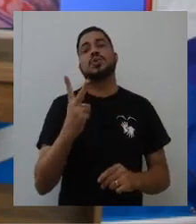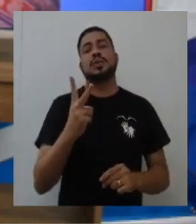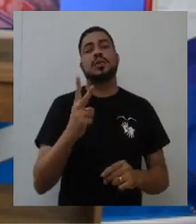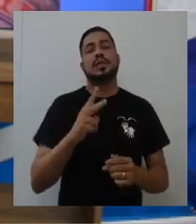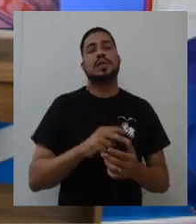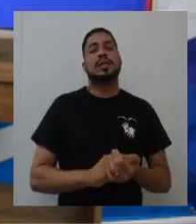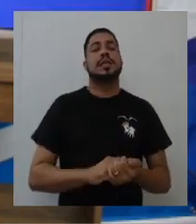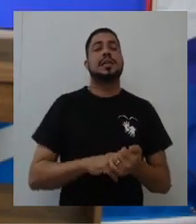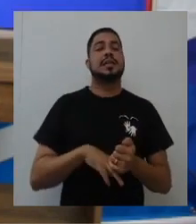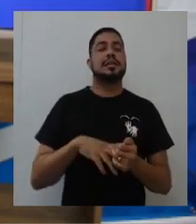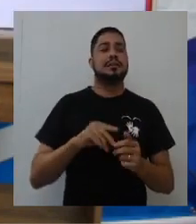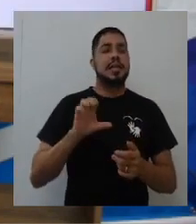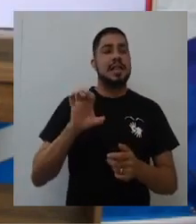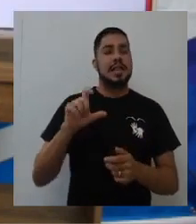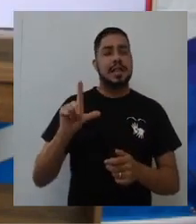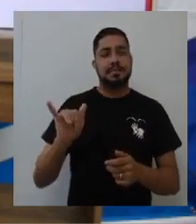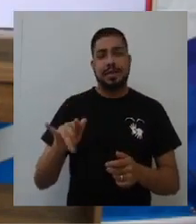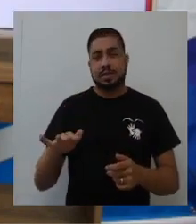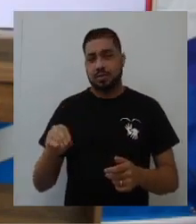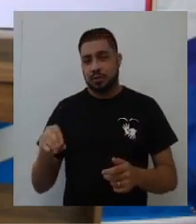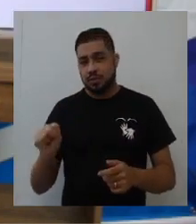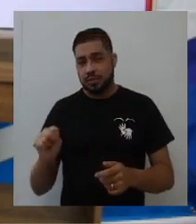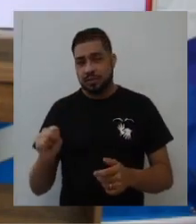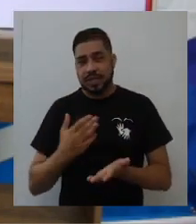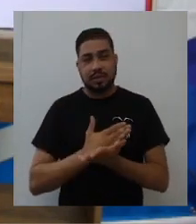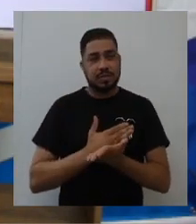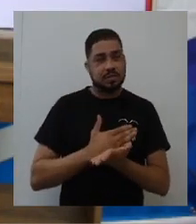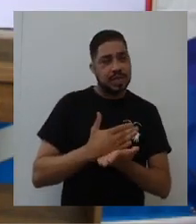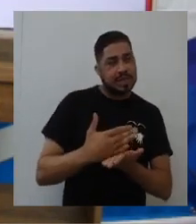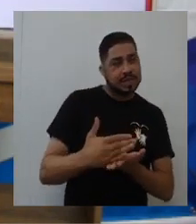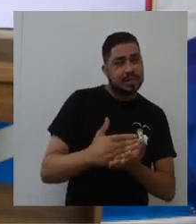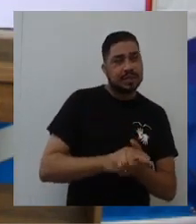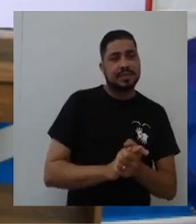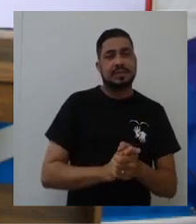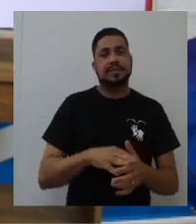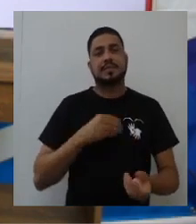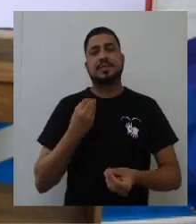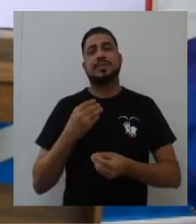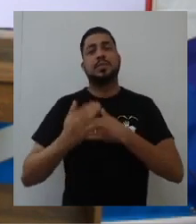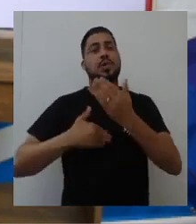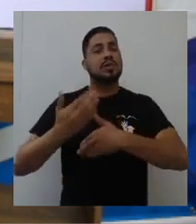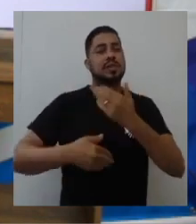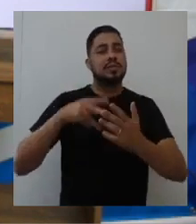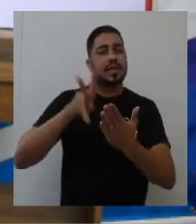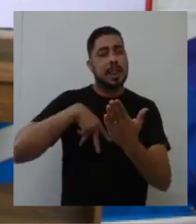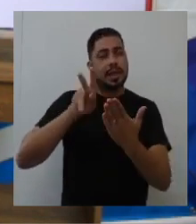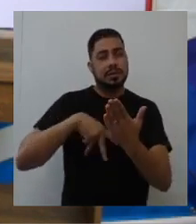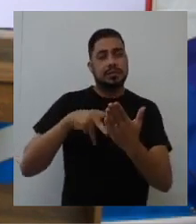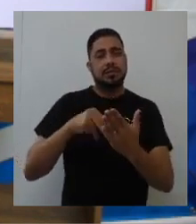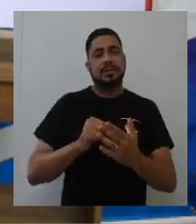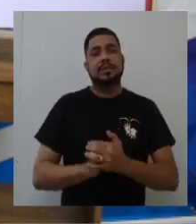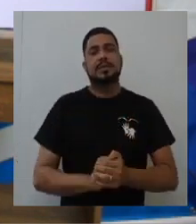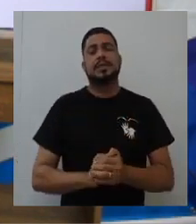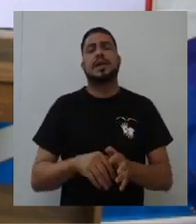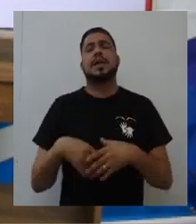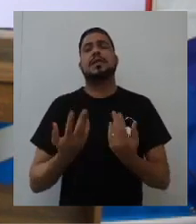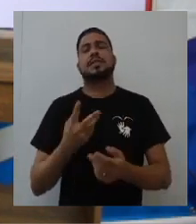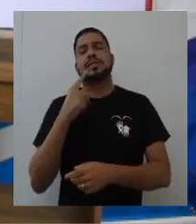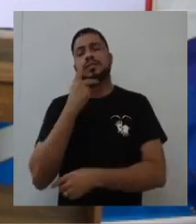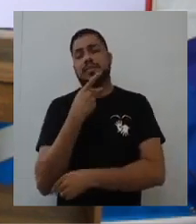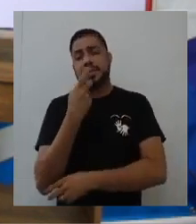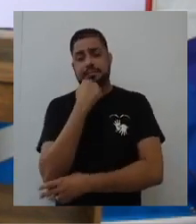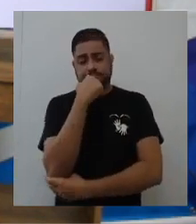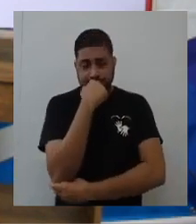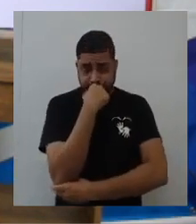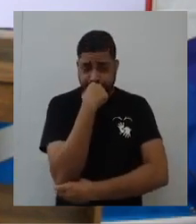elementos. Então vamos lá. A gente vai começar nada mais justo do que com o processo de leitura de imagens. Aí você diz assim para